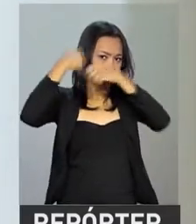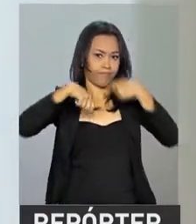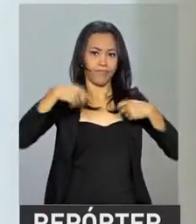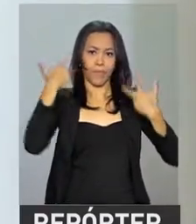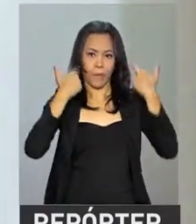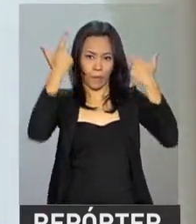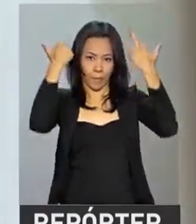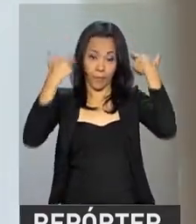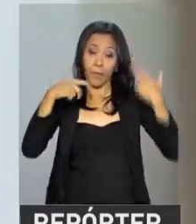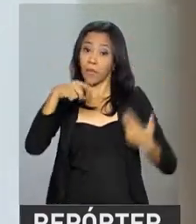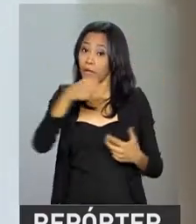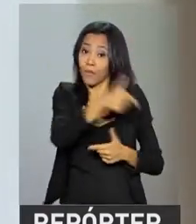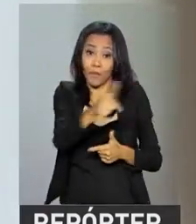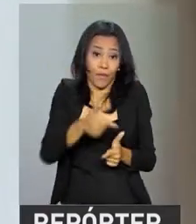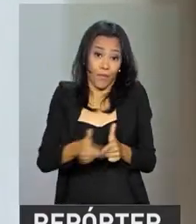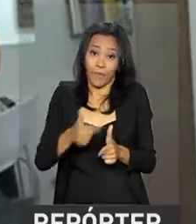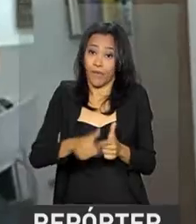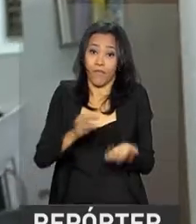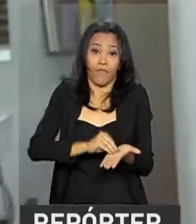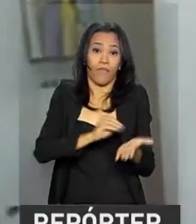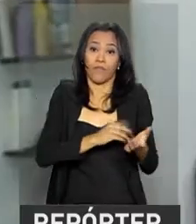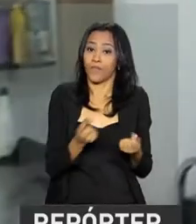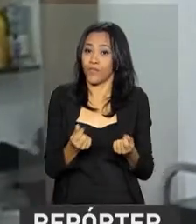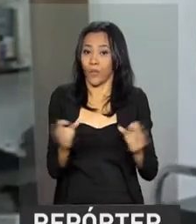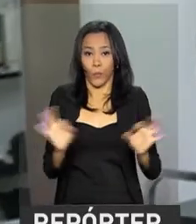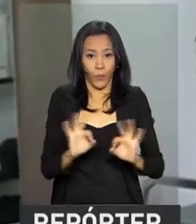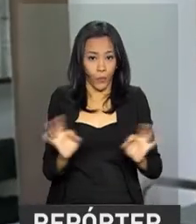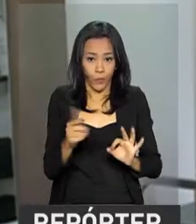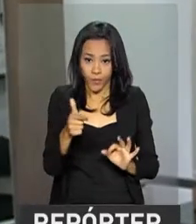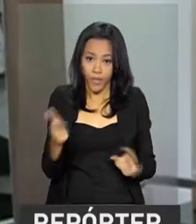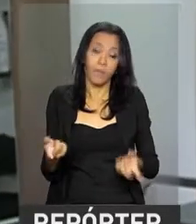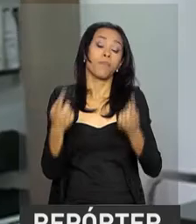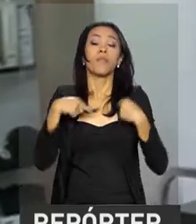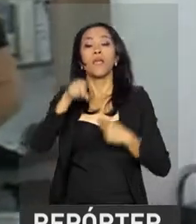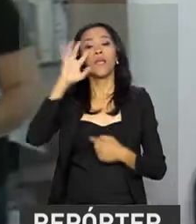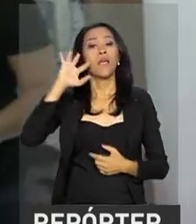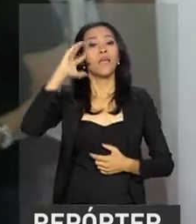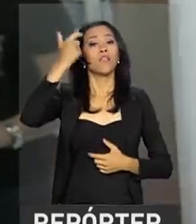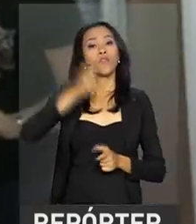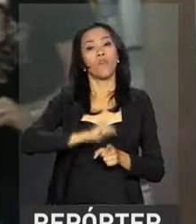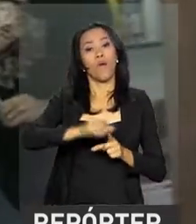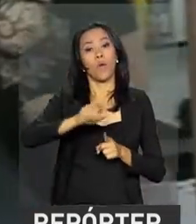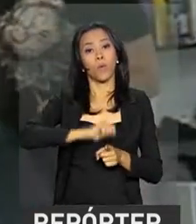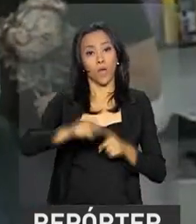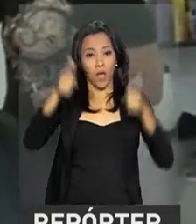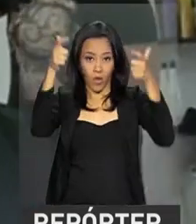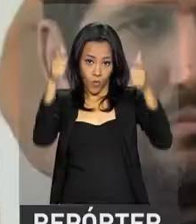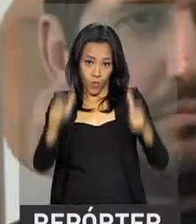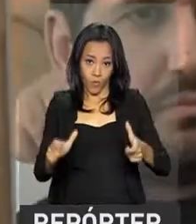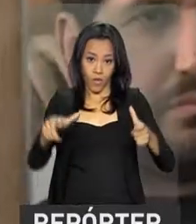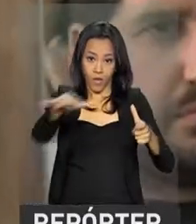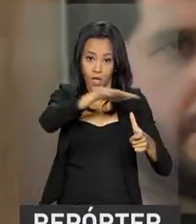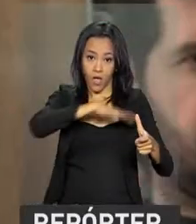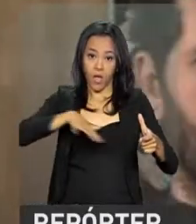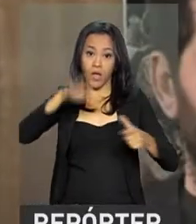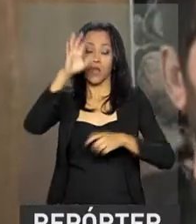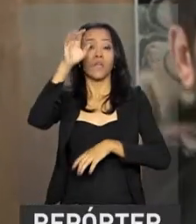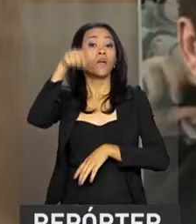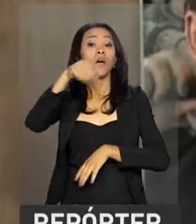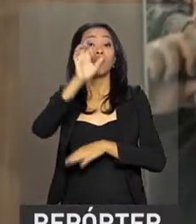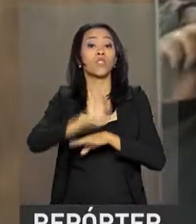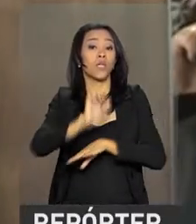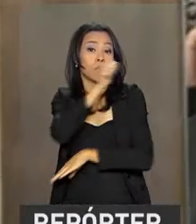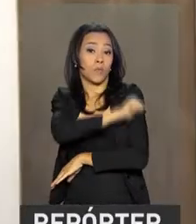é a vaidade dos brasileiros faz um mês que ele resolveu alugar uma cadeira neste espaço no centro do rio de janeiro